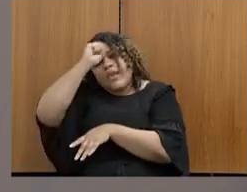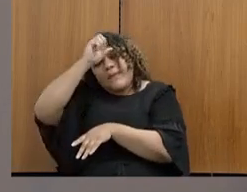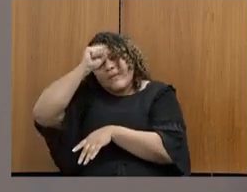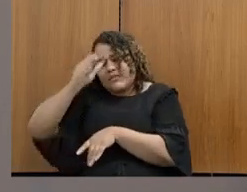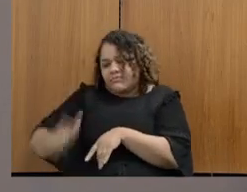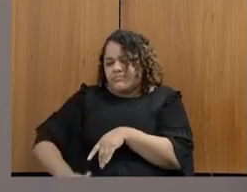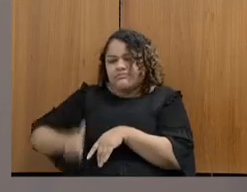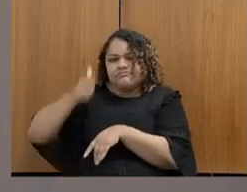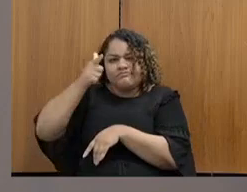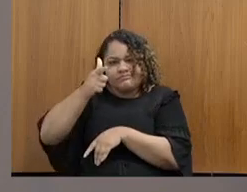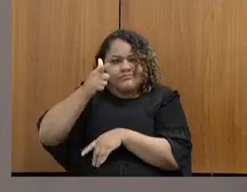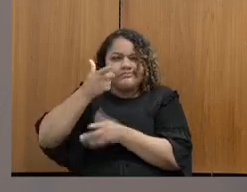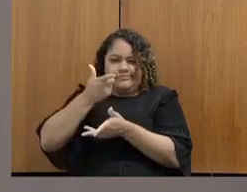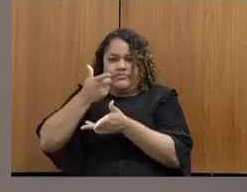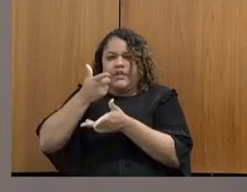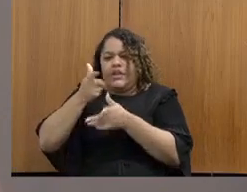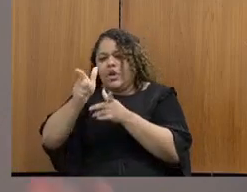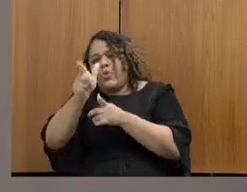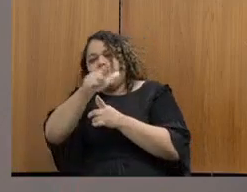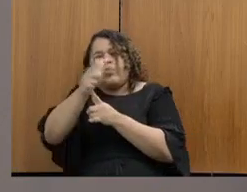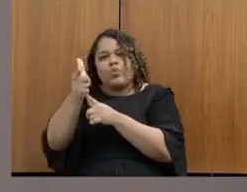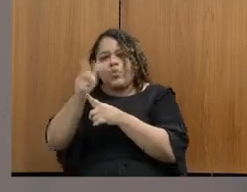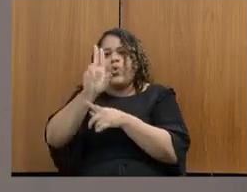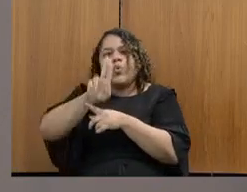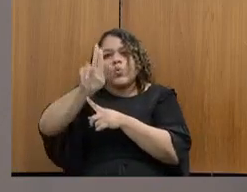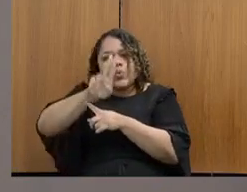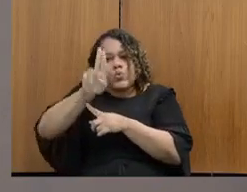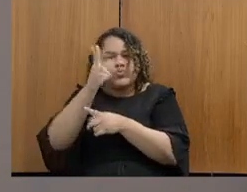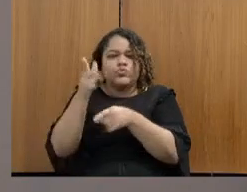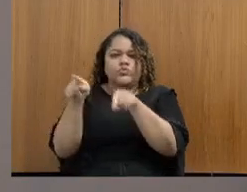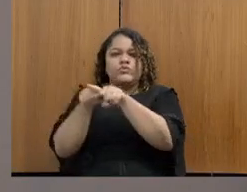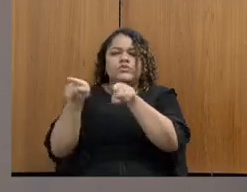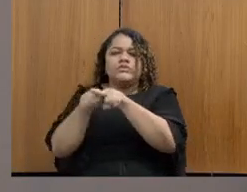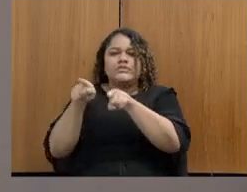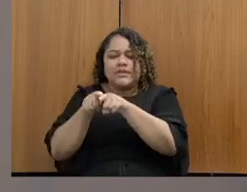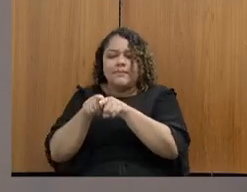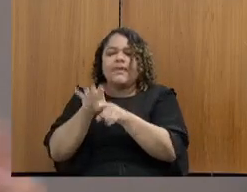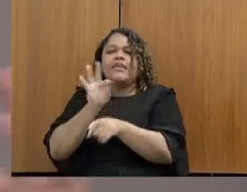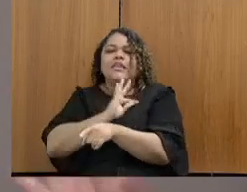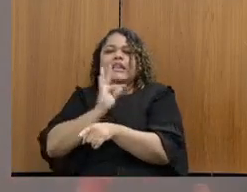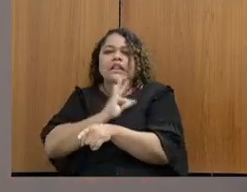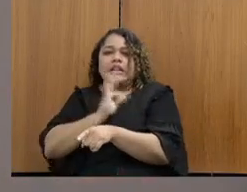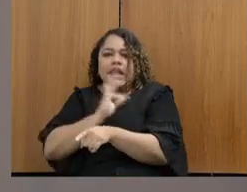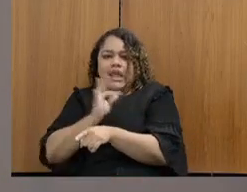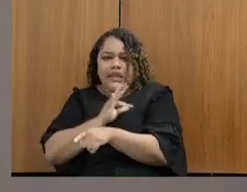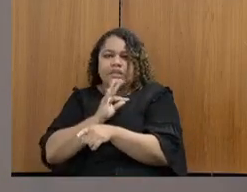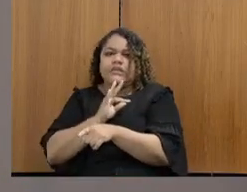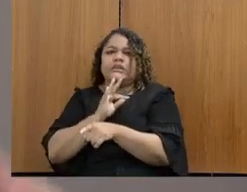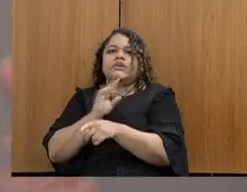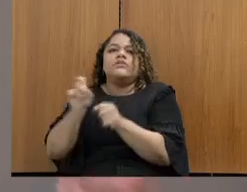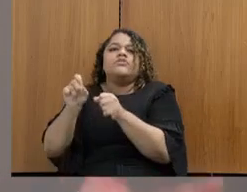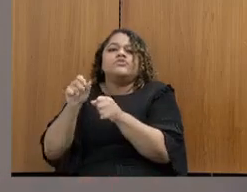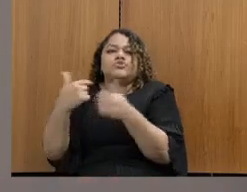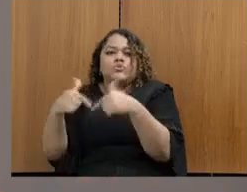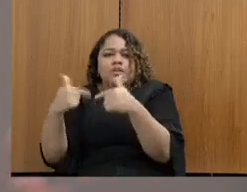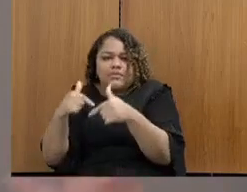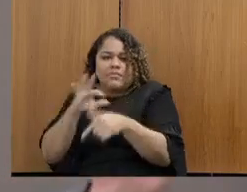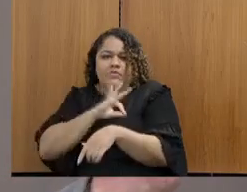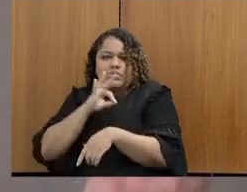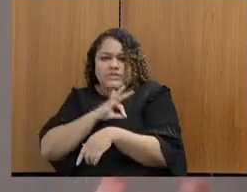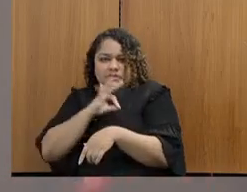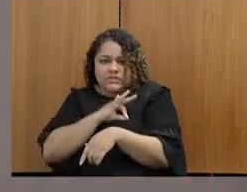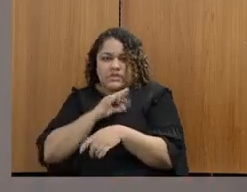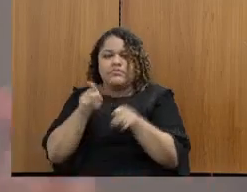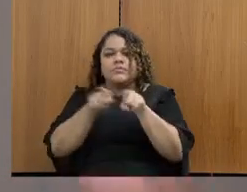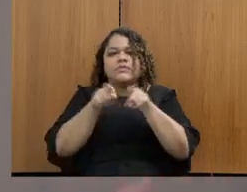é de treinamento né de técnicas de ação policial né Para Além dos cursos voltados a investigação das várias